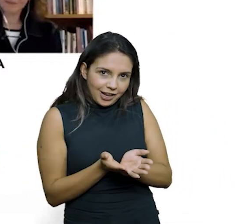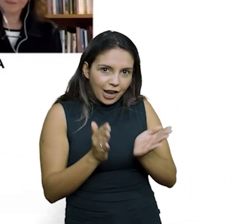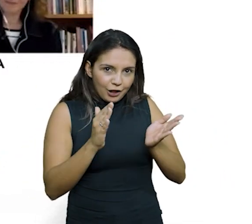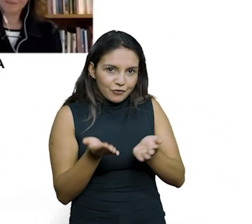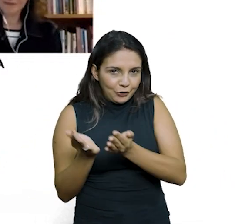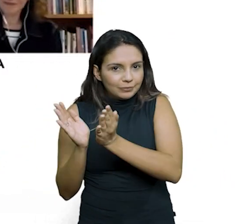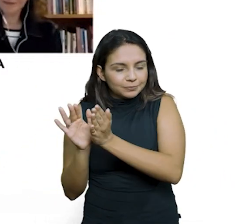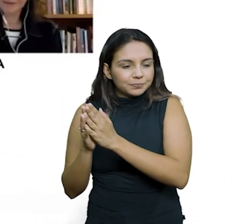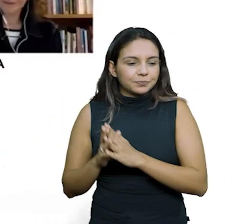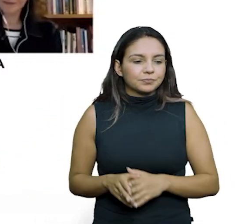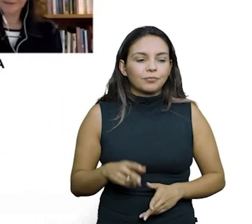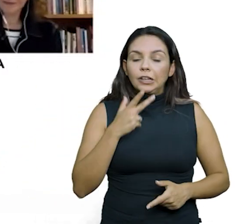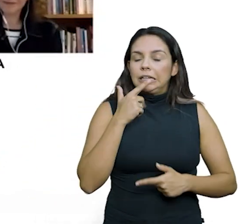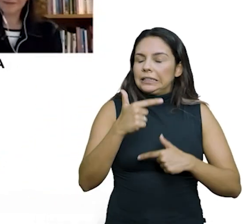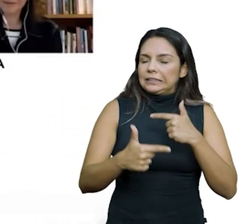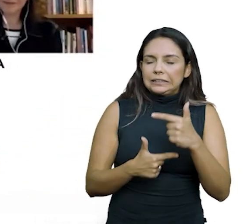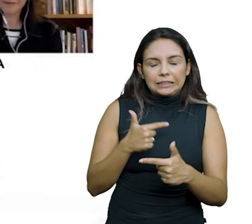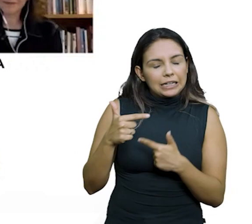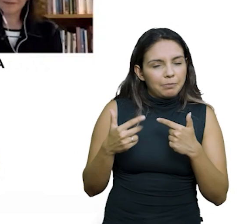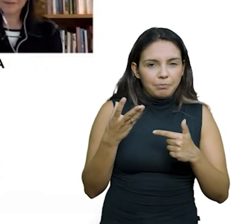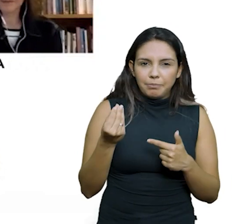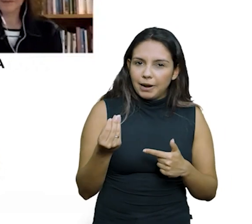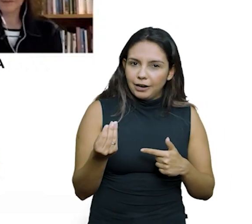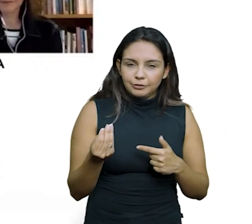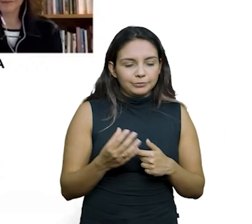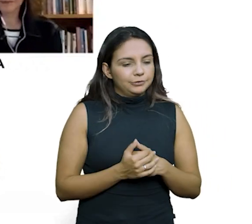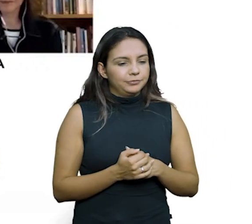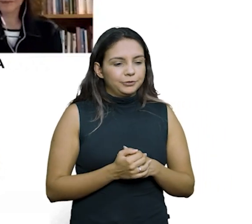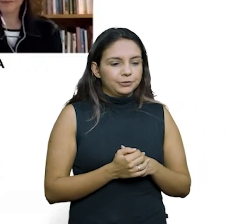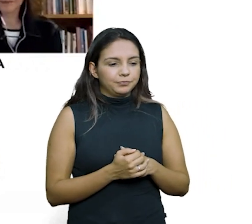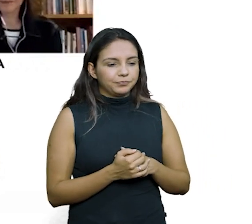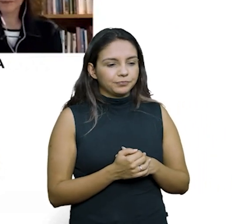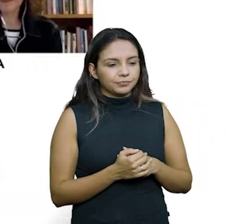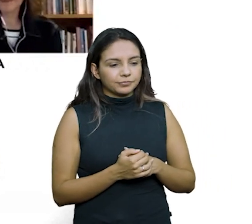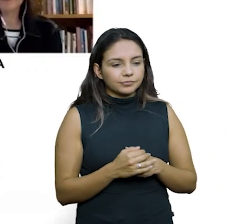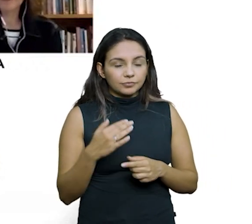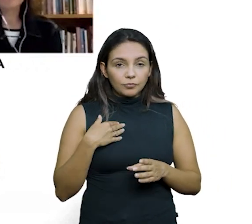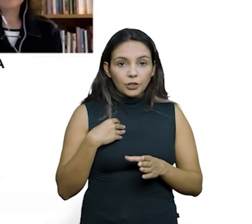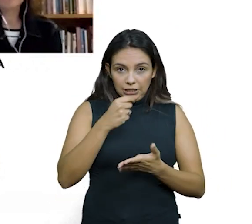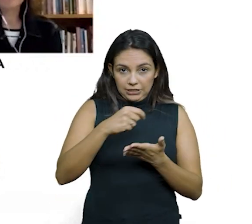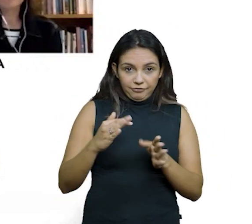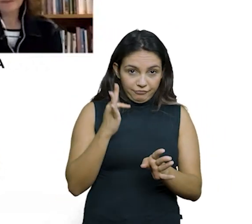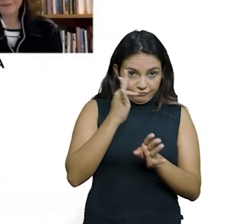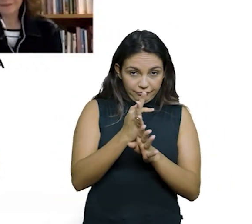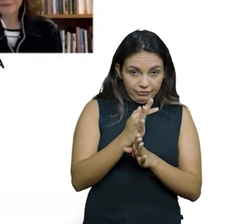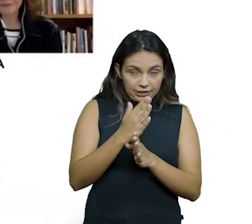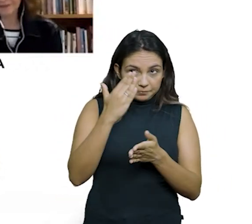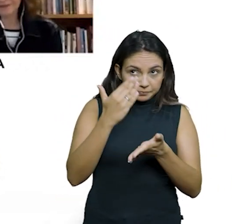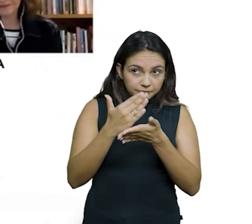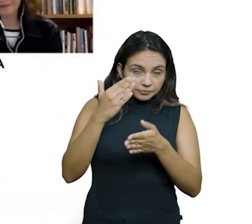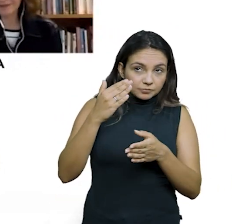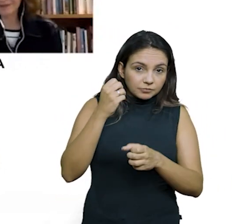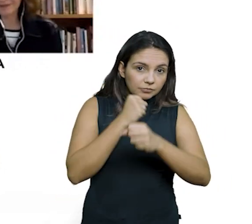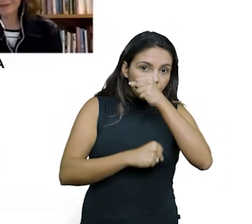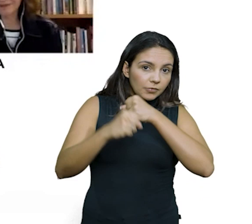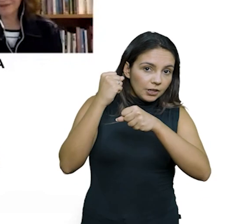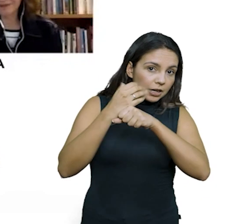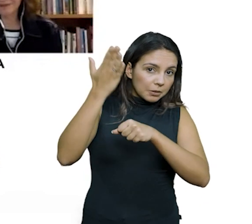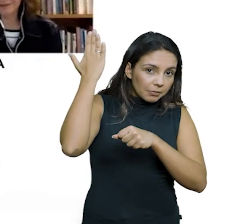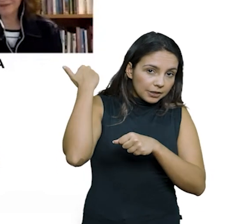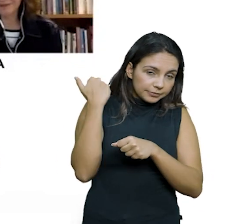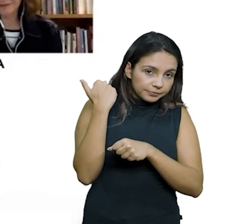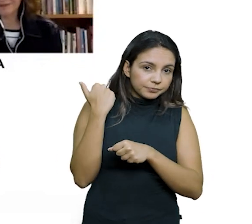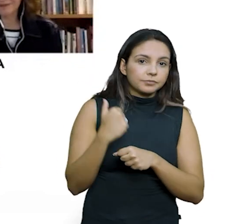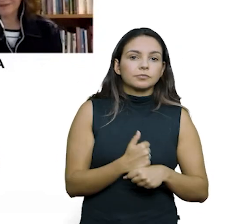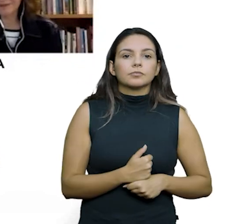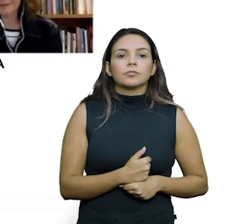aventura, me deu um trabalhão danado, eu achei que as férias iam bastar, eu escrevi nas férias do meio do ano passado, as férias desse ano eu